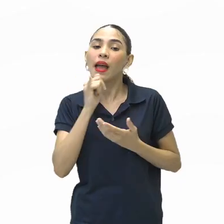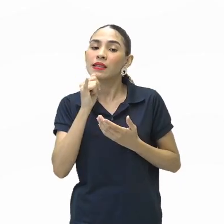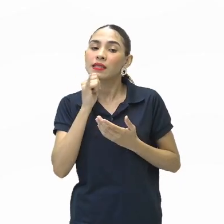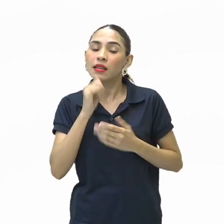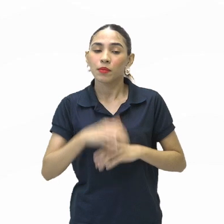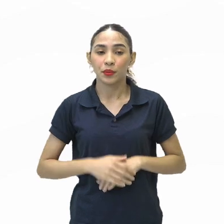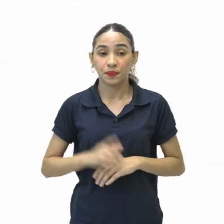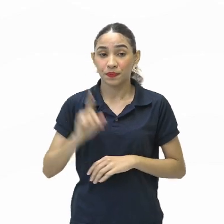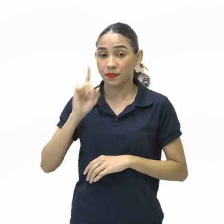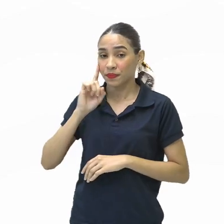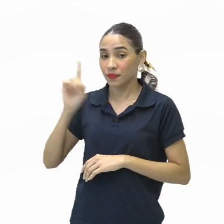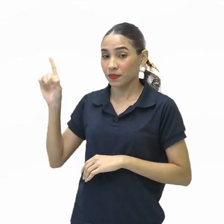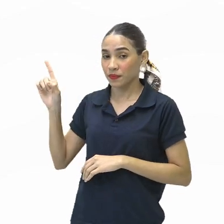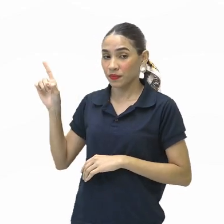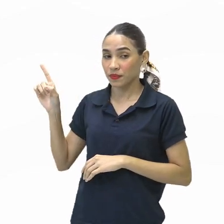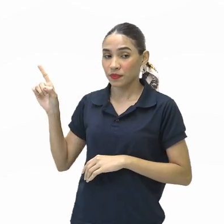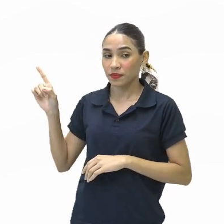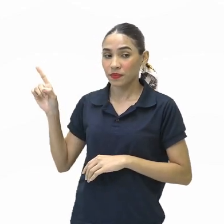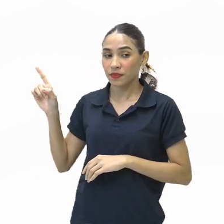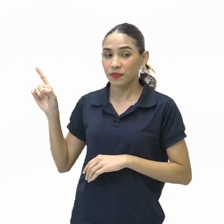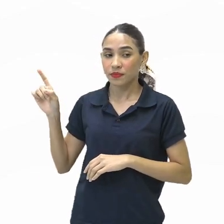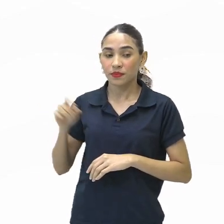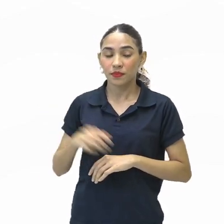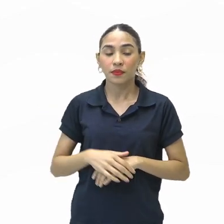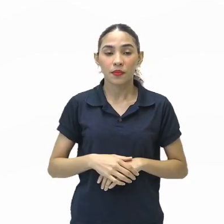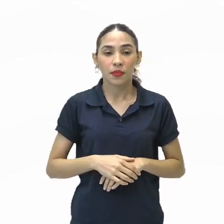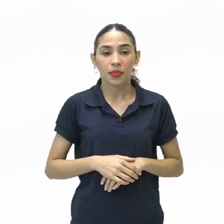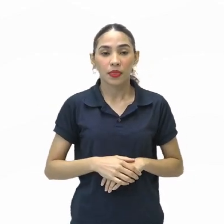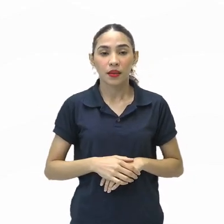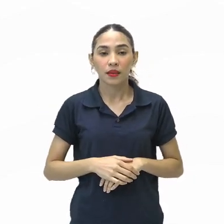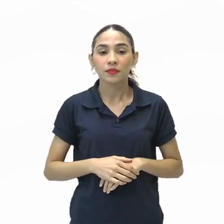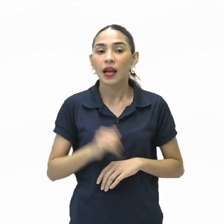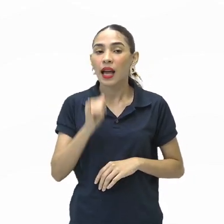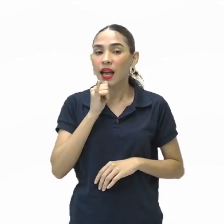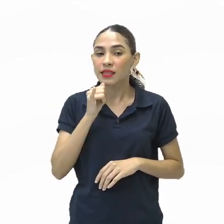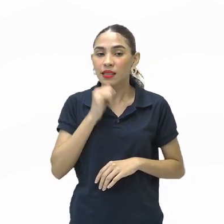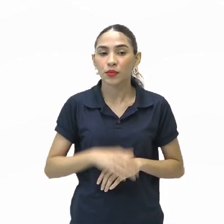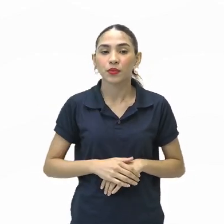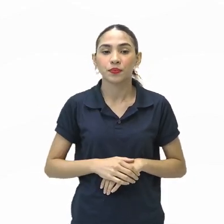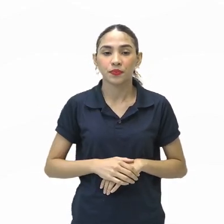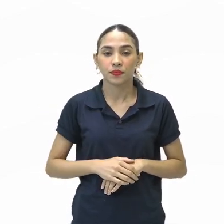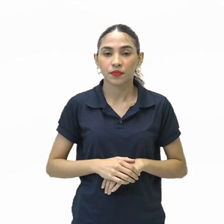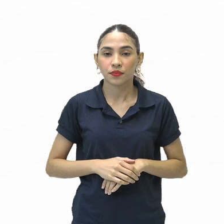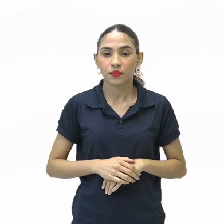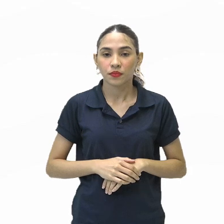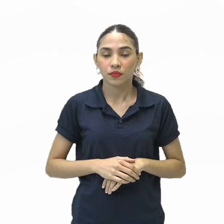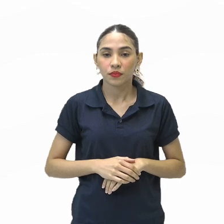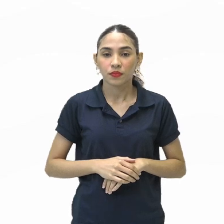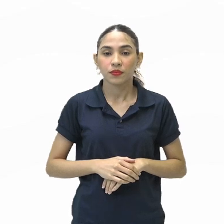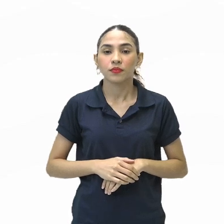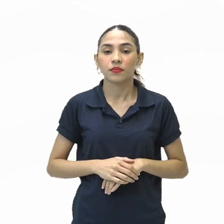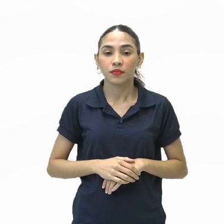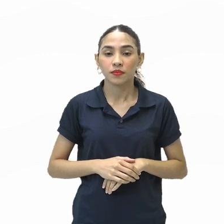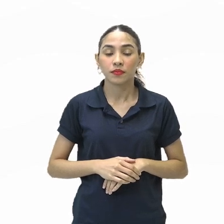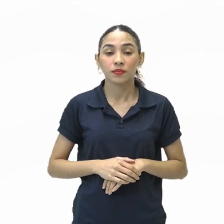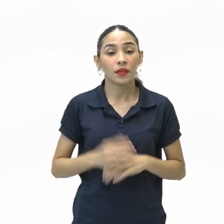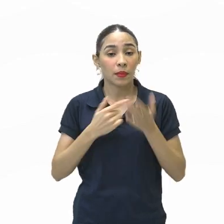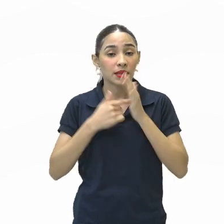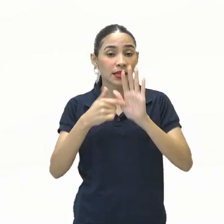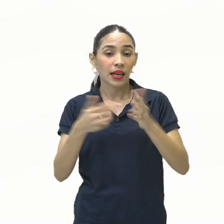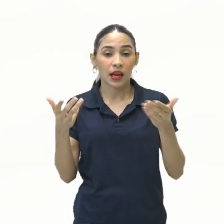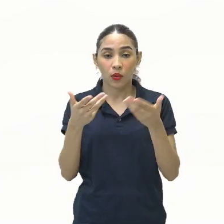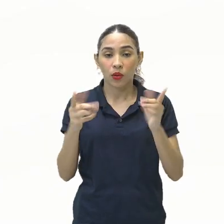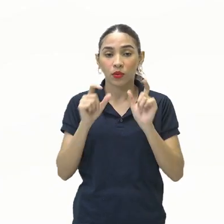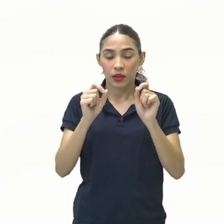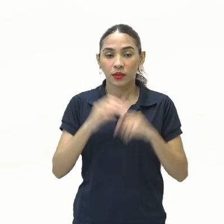Olhem só aqui a classificação das cadeias alicíclicas. Uma cadeia alicíclica aqui, ó. Eu trouxe como